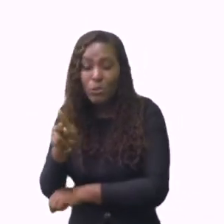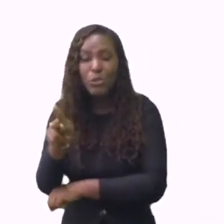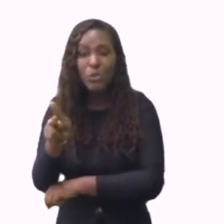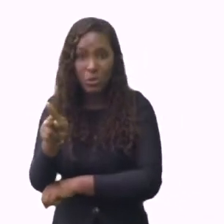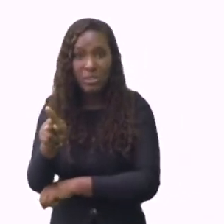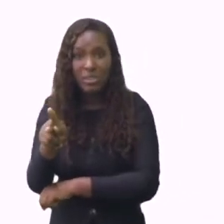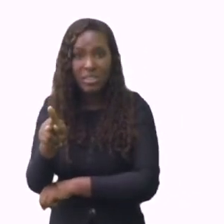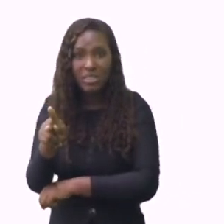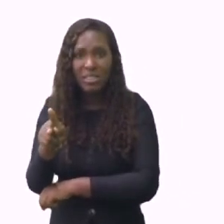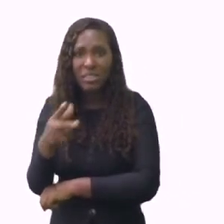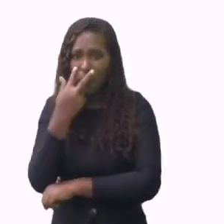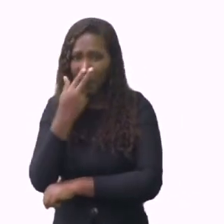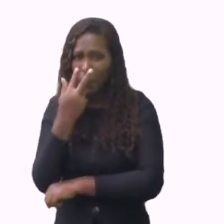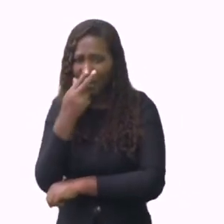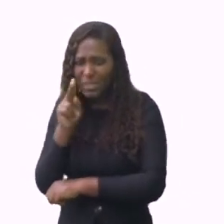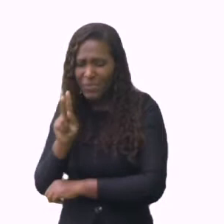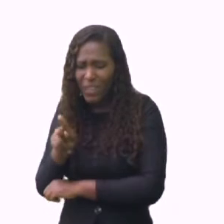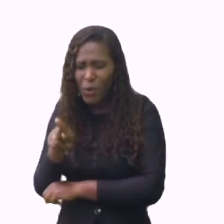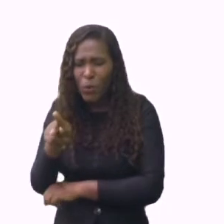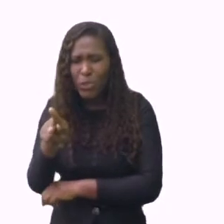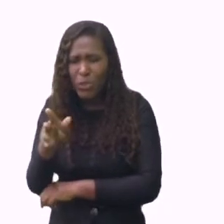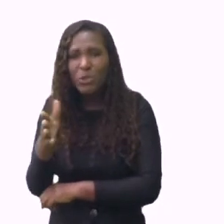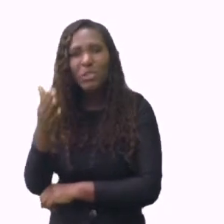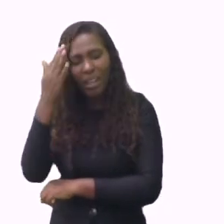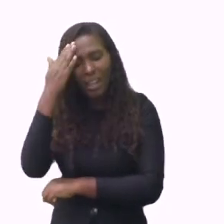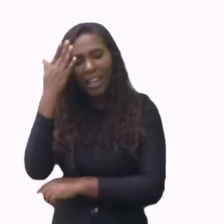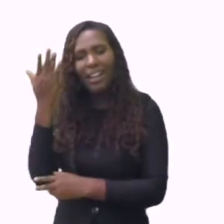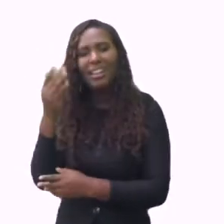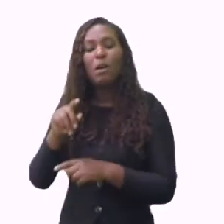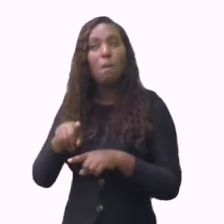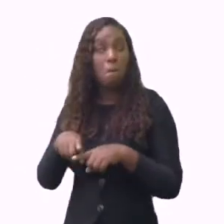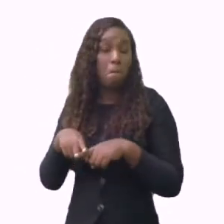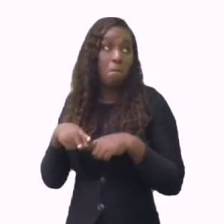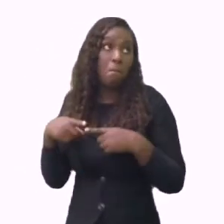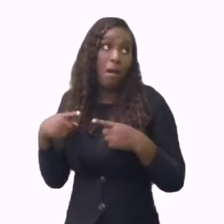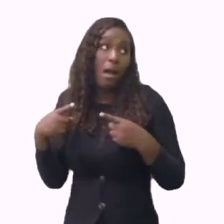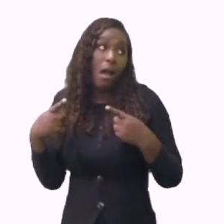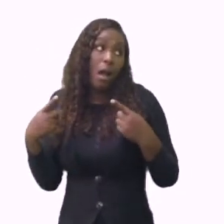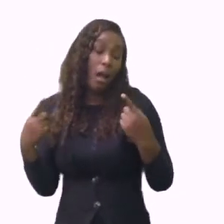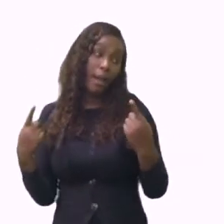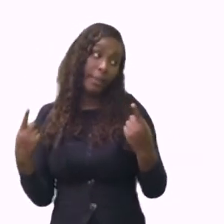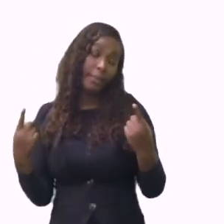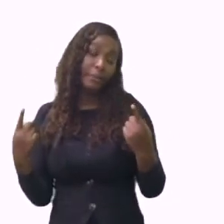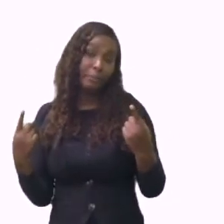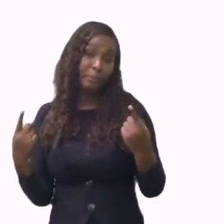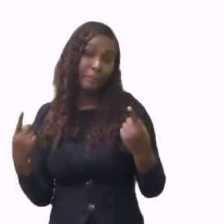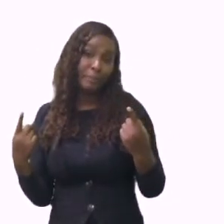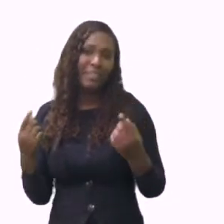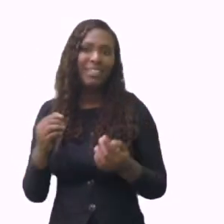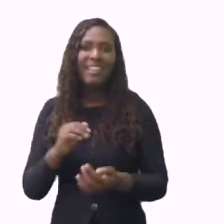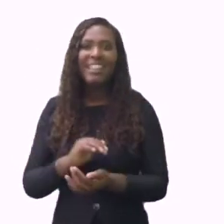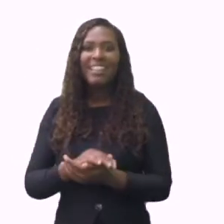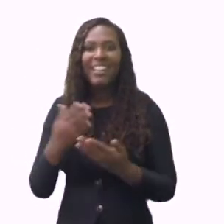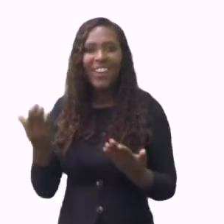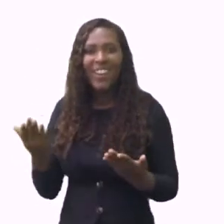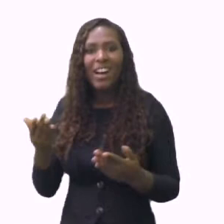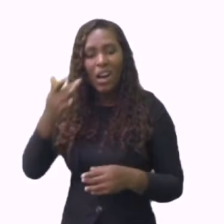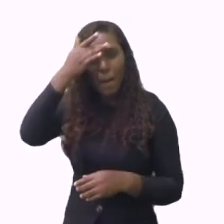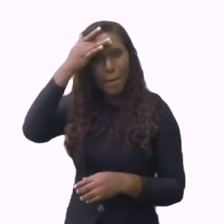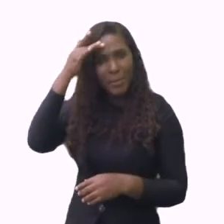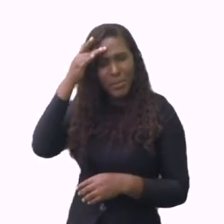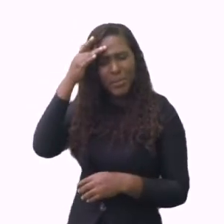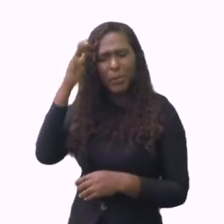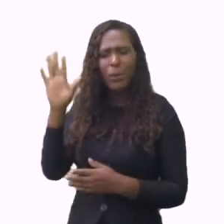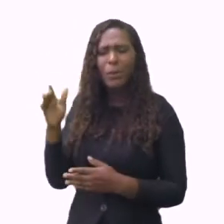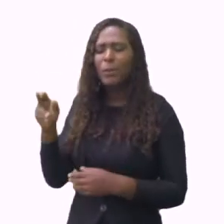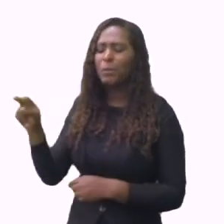mas viu só que eu deixei subentendido e essa pessoa que está me ouvindo vai entender que tem alguma outra coisa ali. Quer